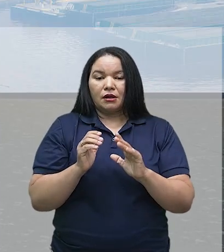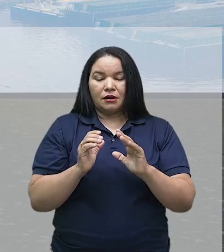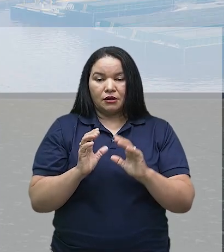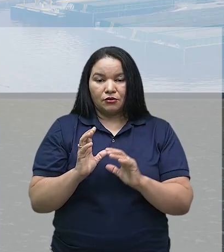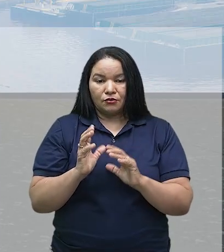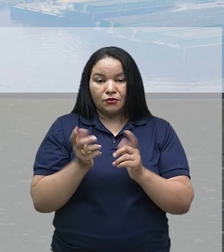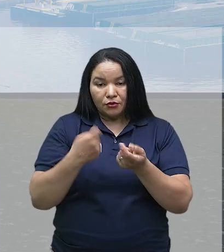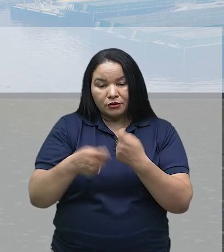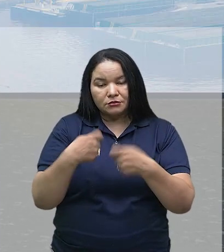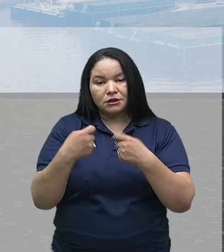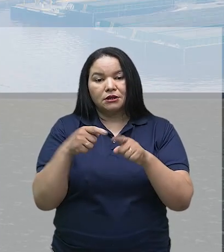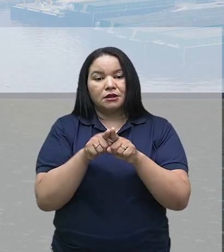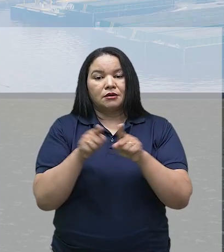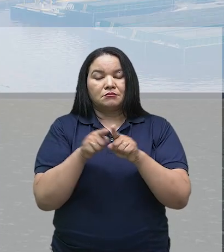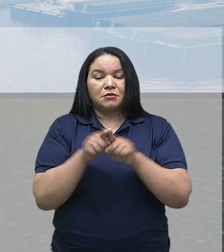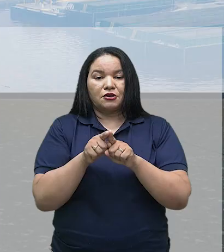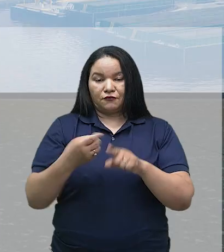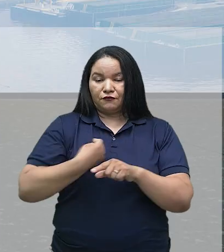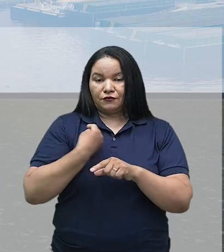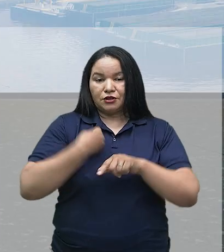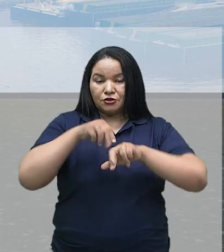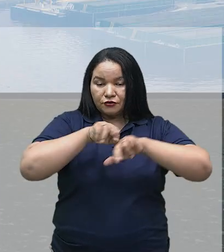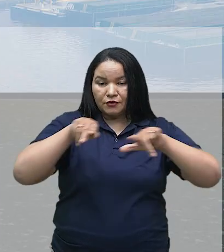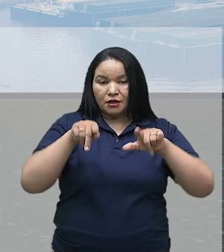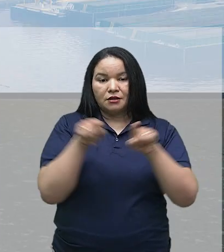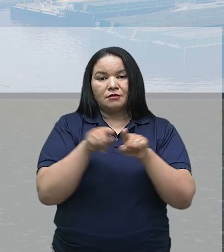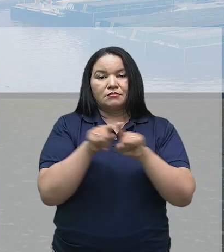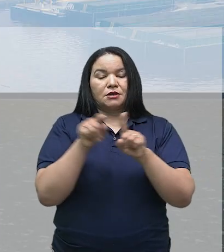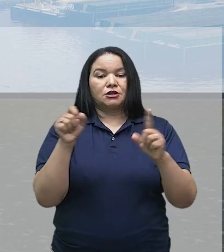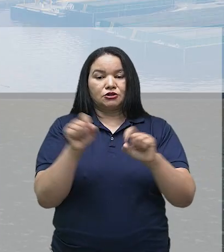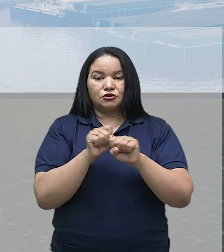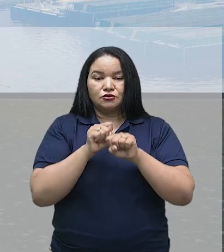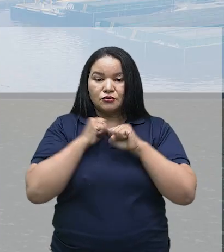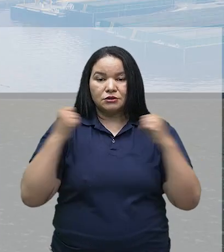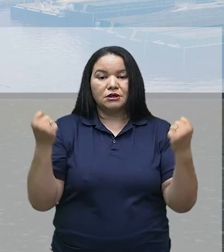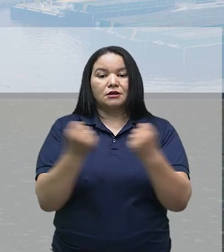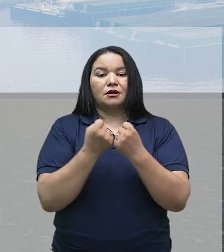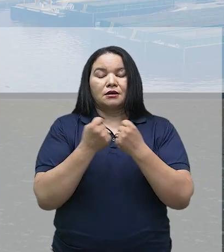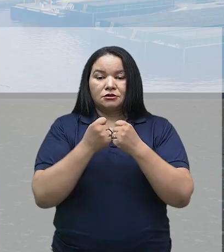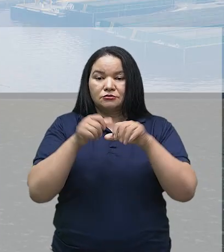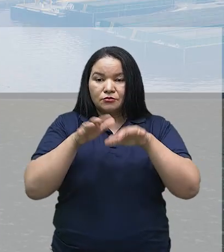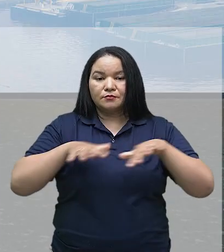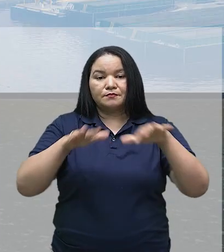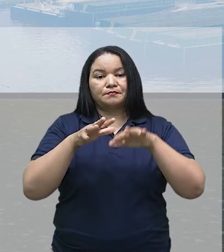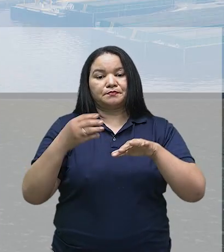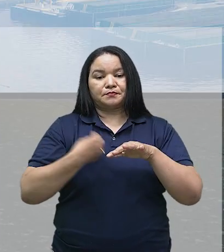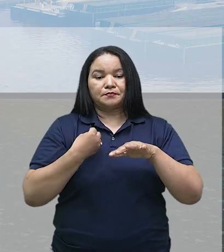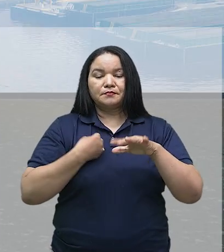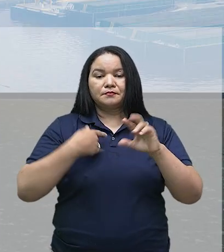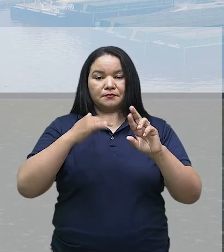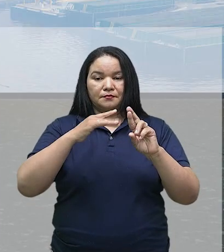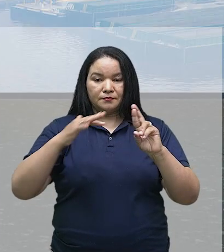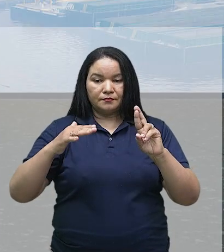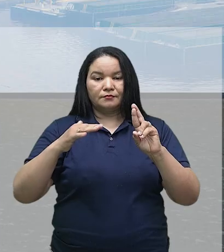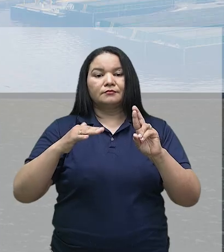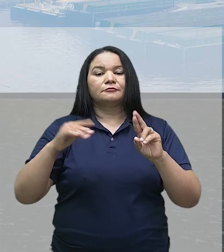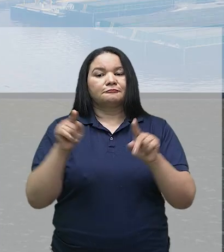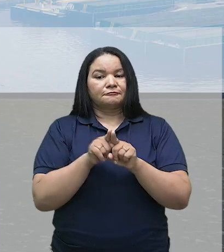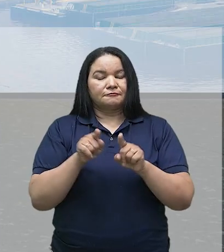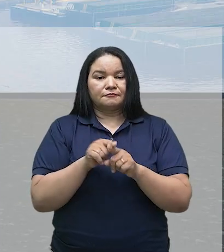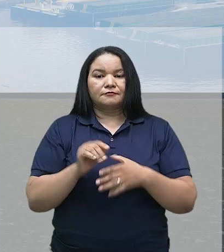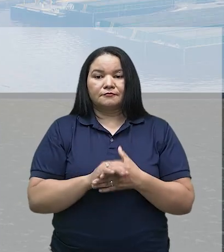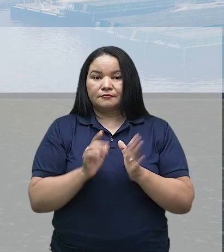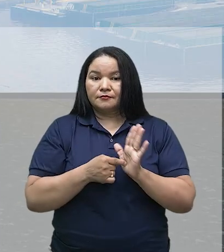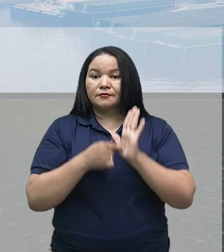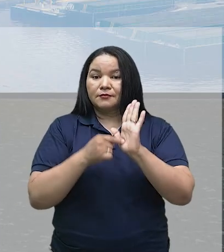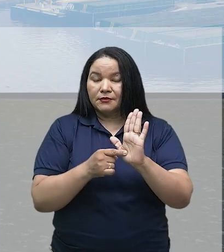também afetou a biodiversidade e a vida da sociedade que vive às margens do rio. Então, isso é um exemplo extremo, né,